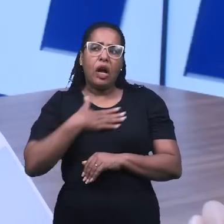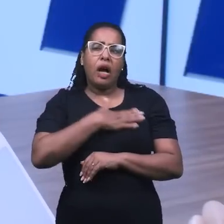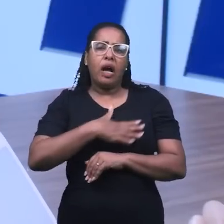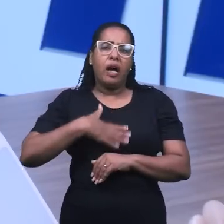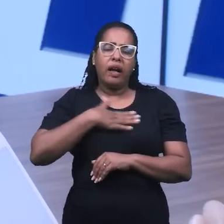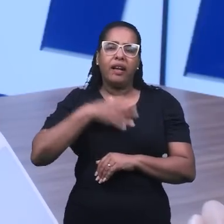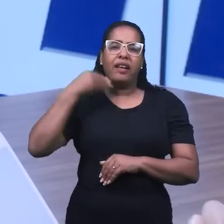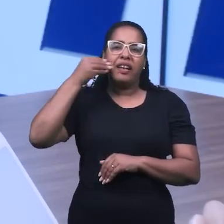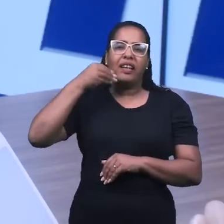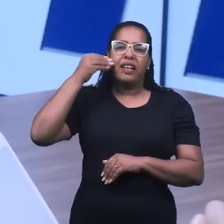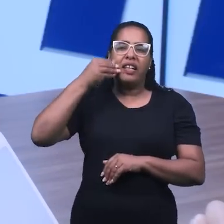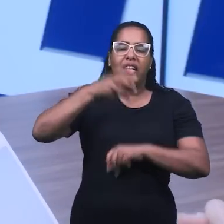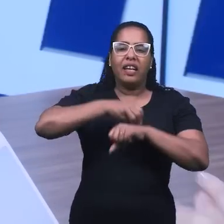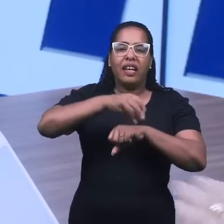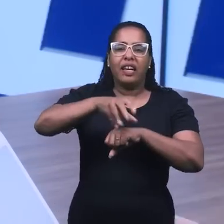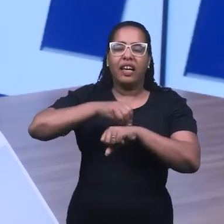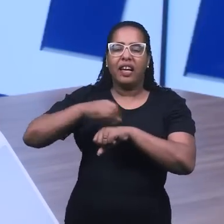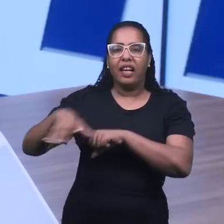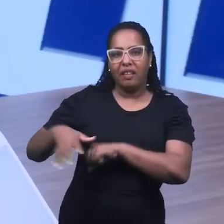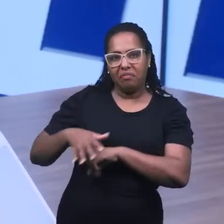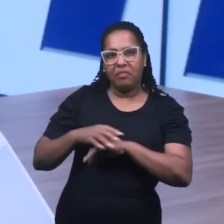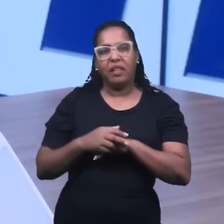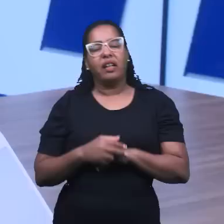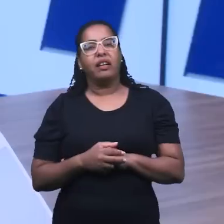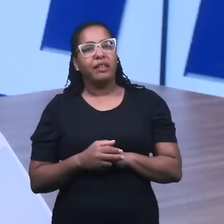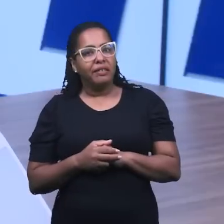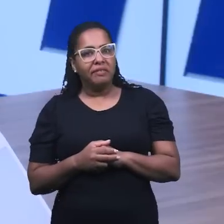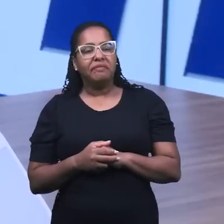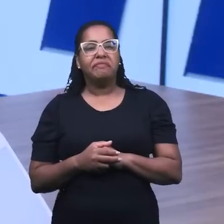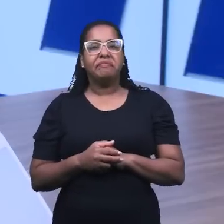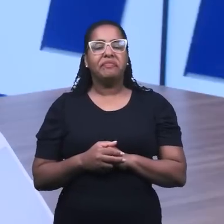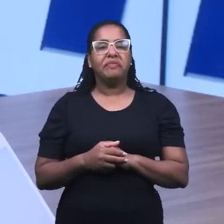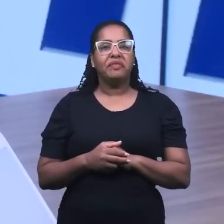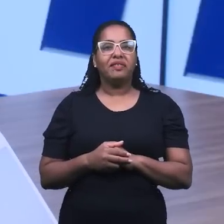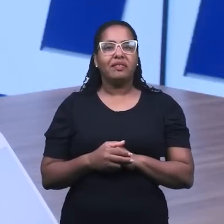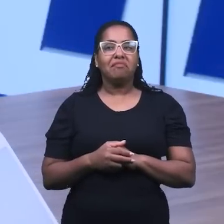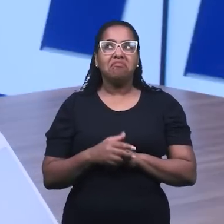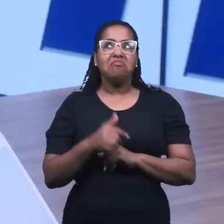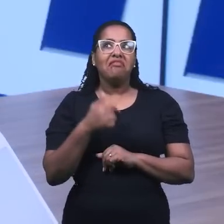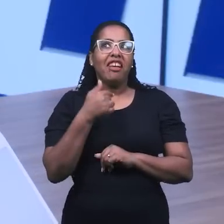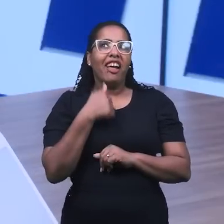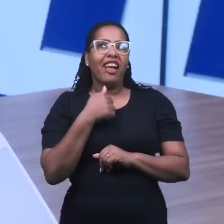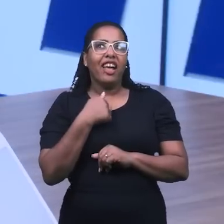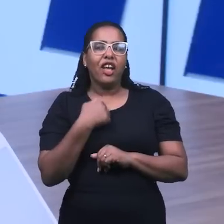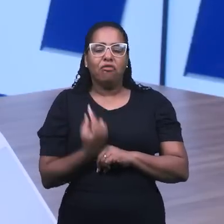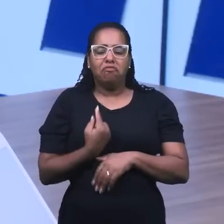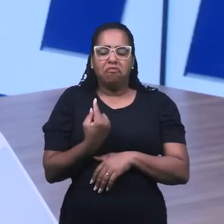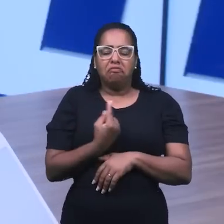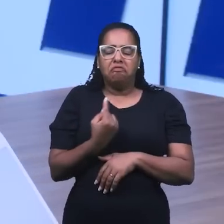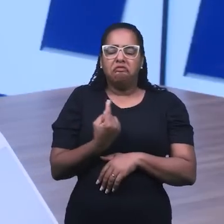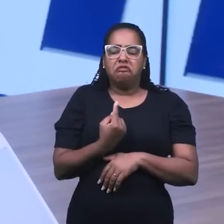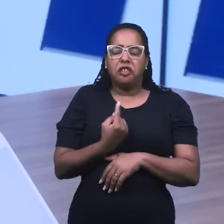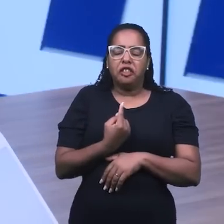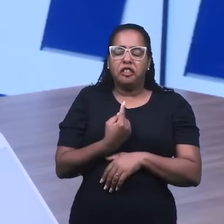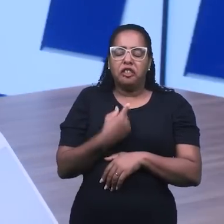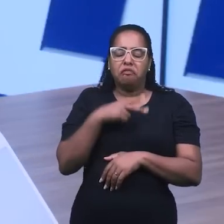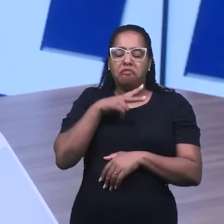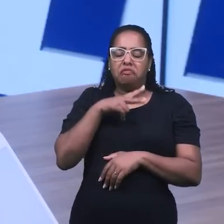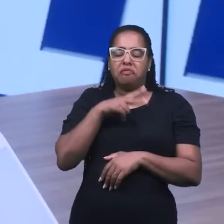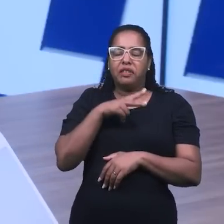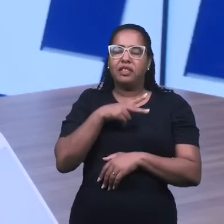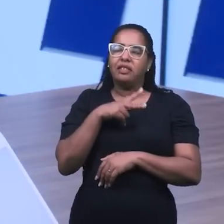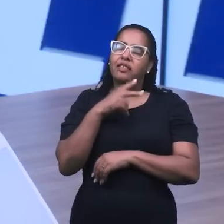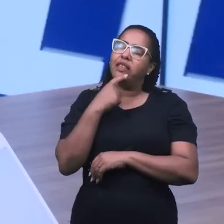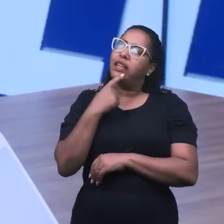e gostei muito da experiência que foi compartilhada no programa e ali eu, sozinha comigo mesma,